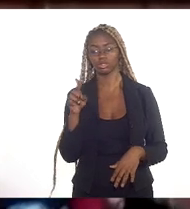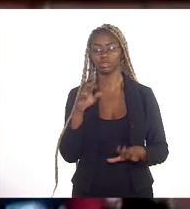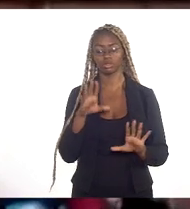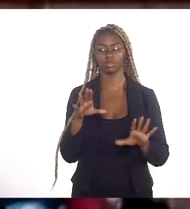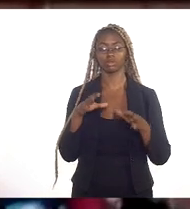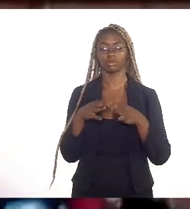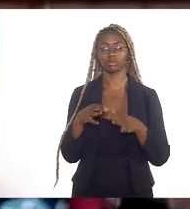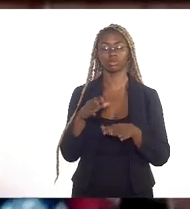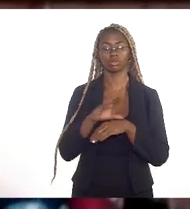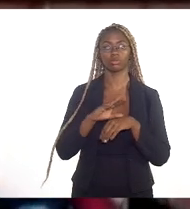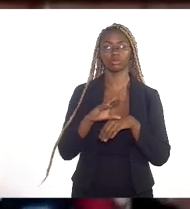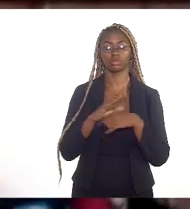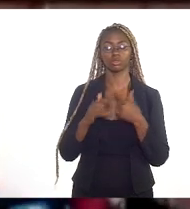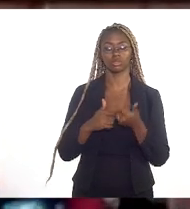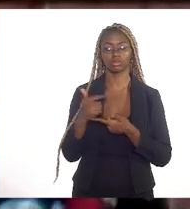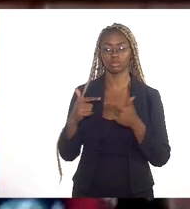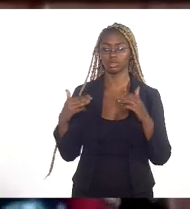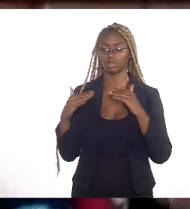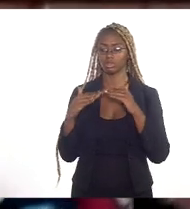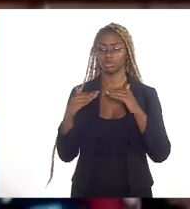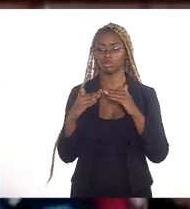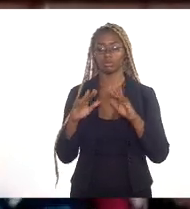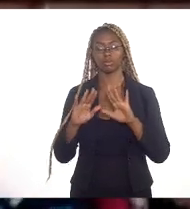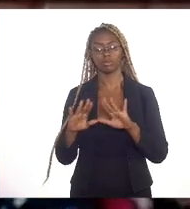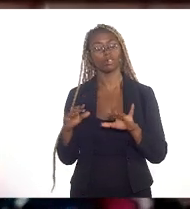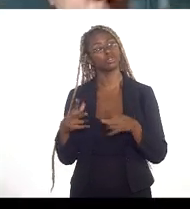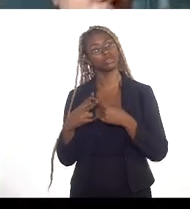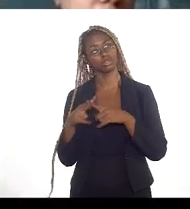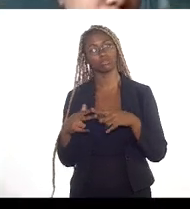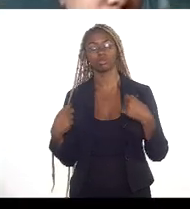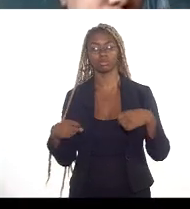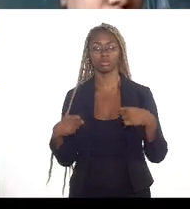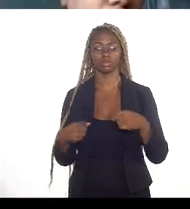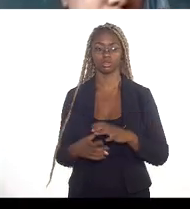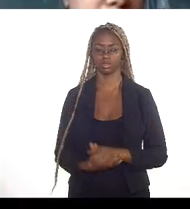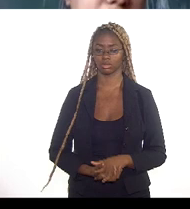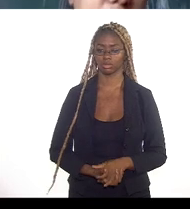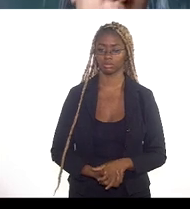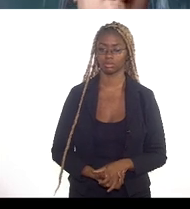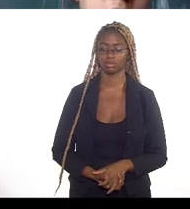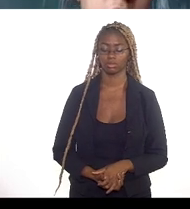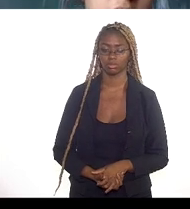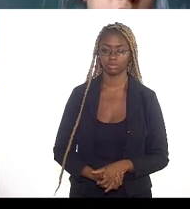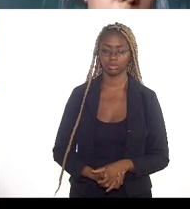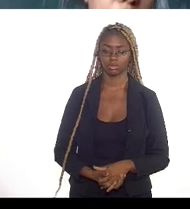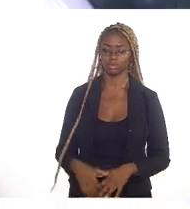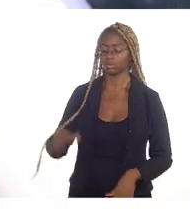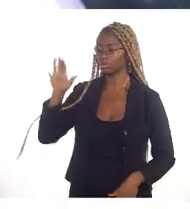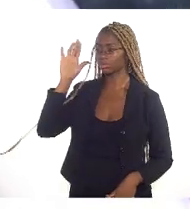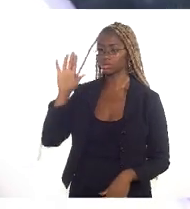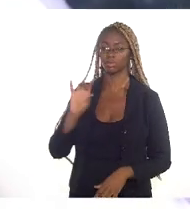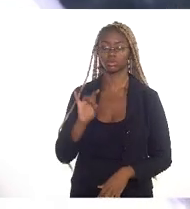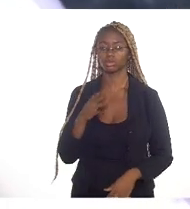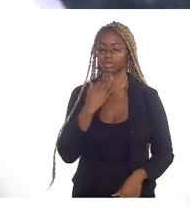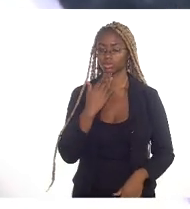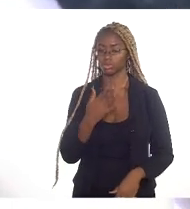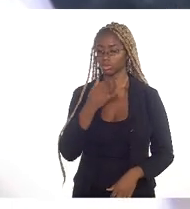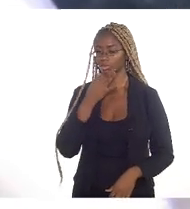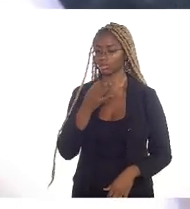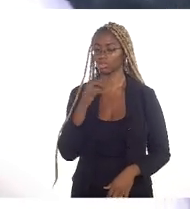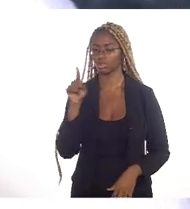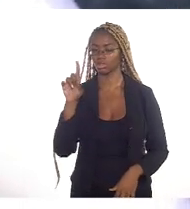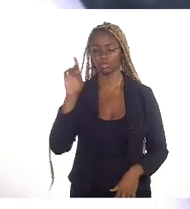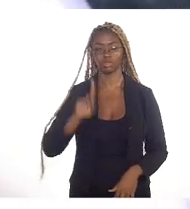de Trabalho, é favorável com emendas. Questão de ordem, presidente. Só para pedir parecer para a Comissão de